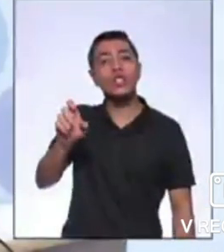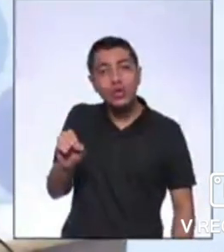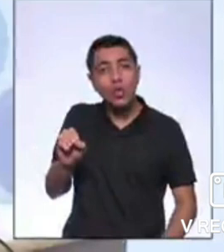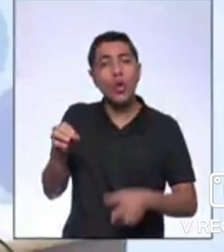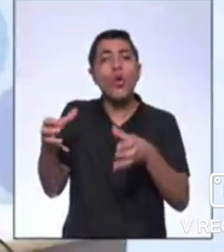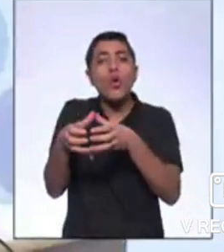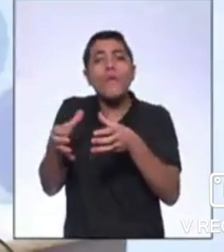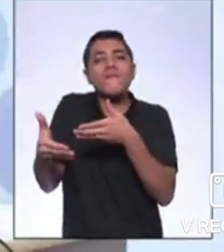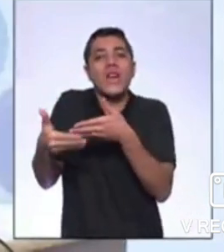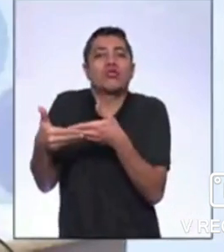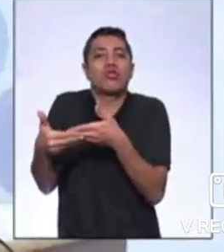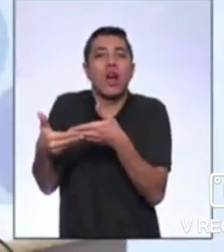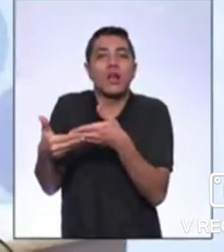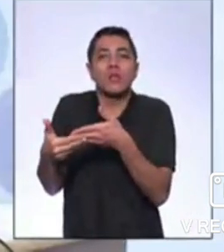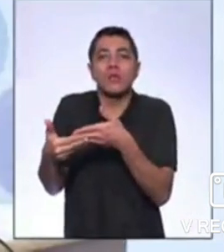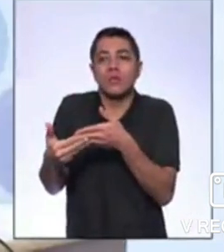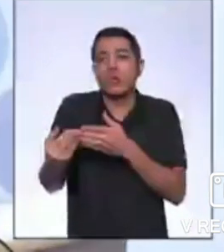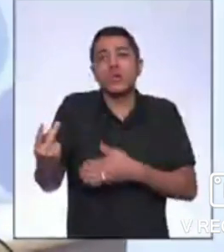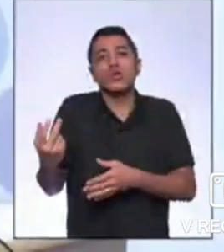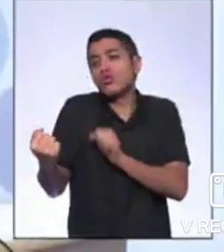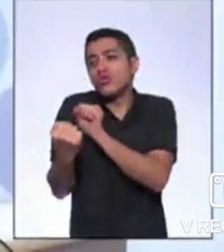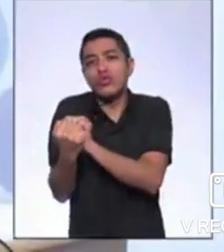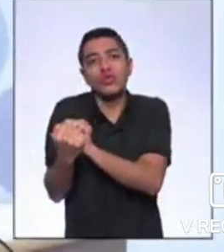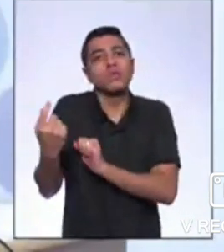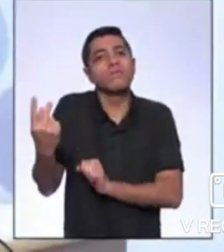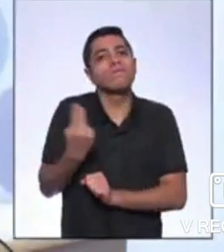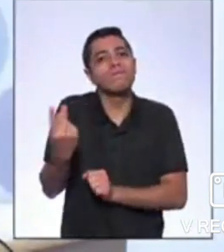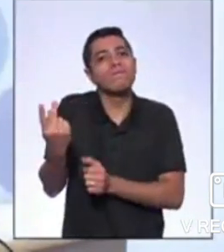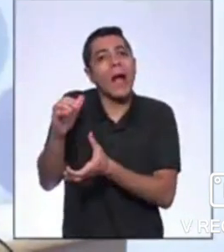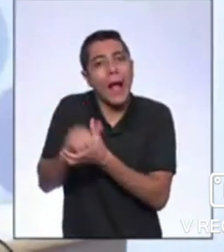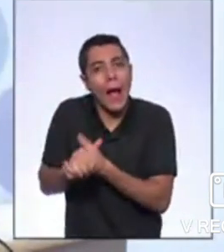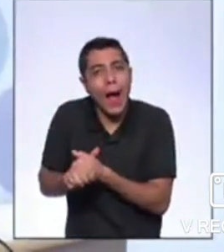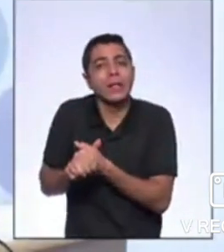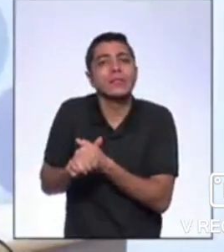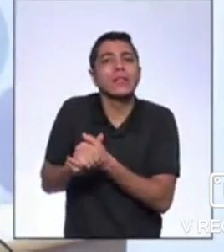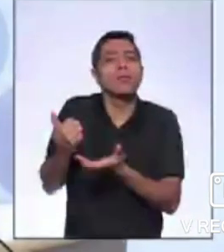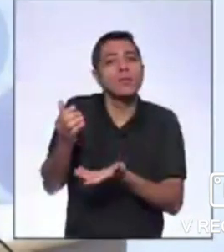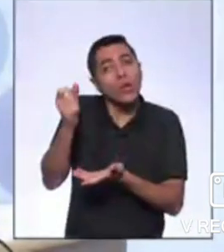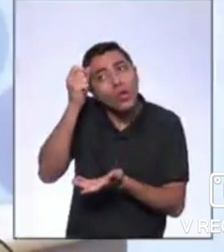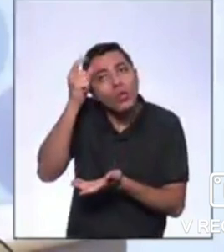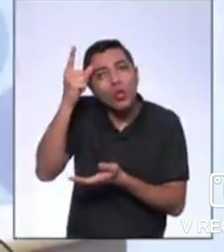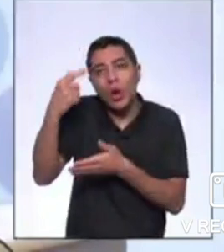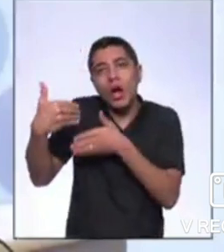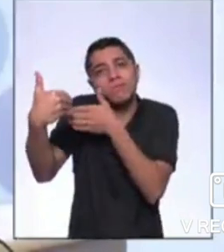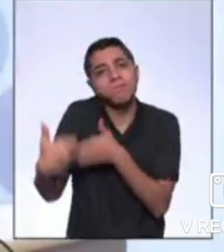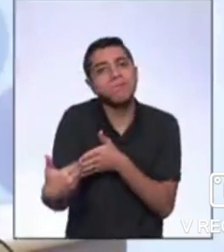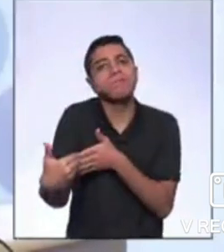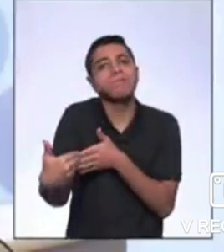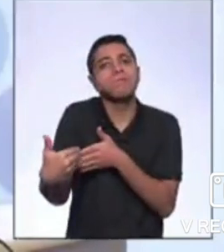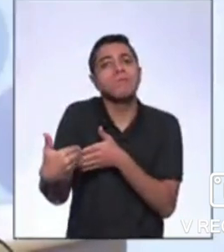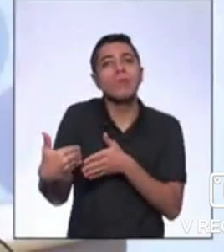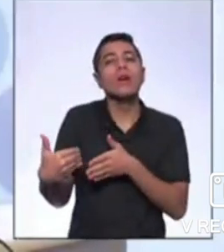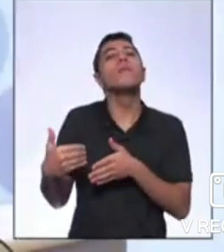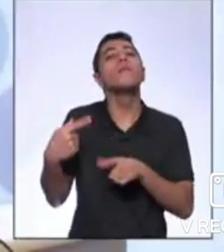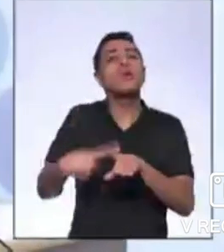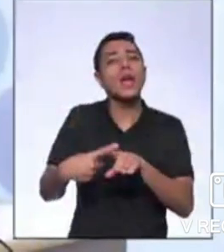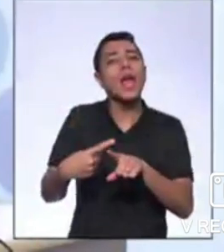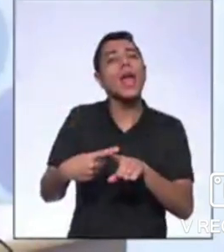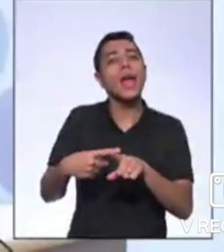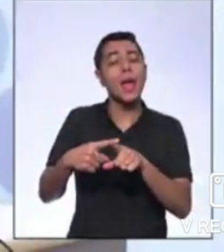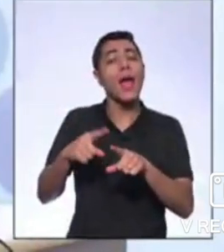uma mistura cultural com o povo do país onde eles estão estabelecidos, justamente pela questão do